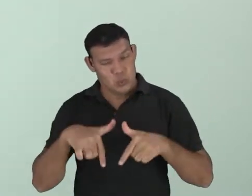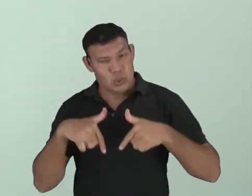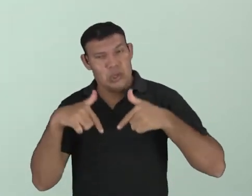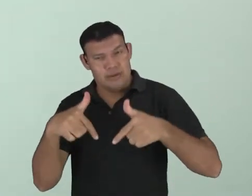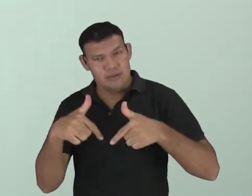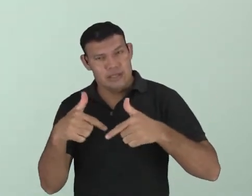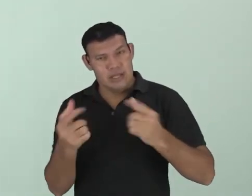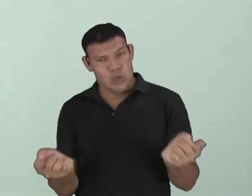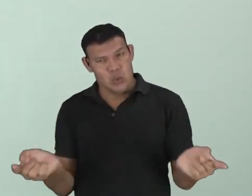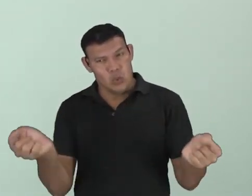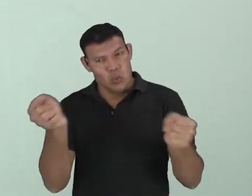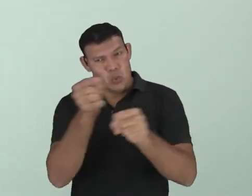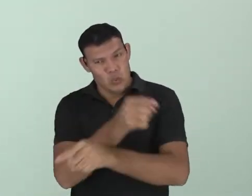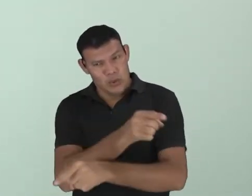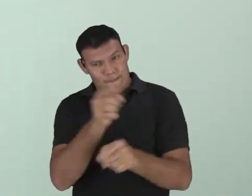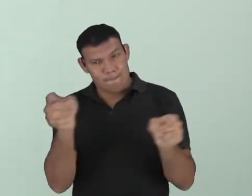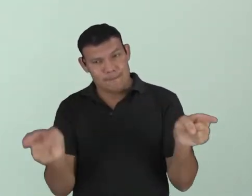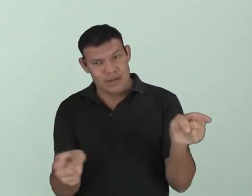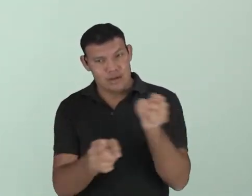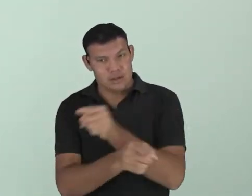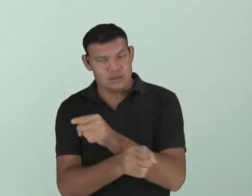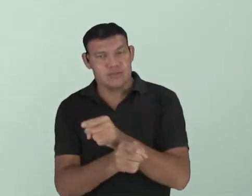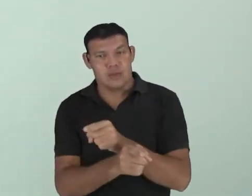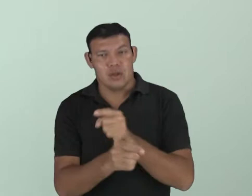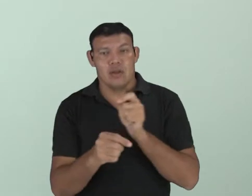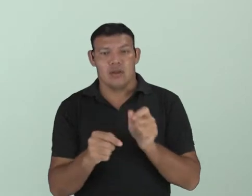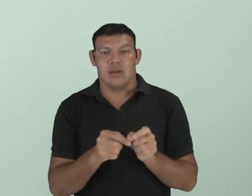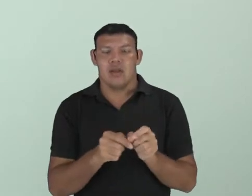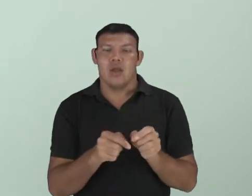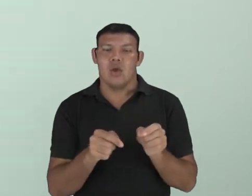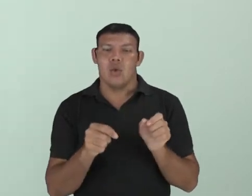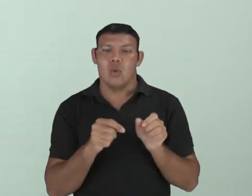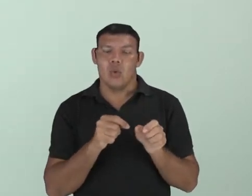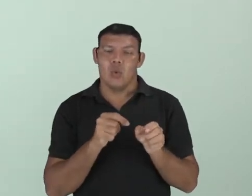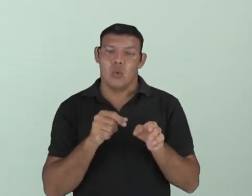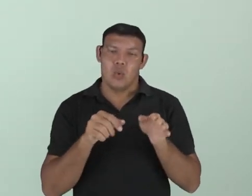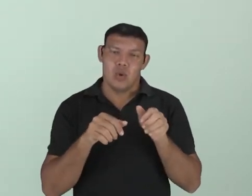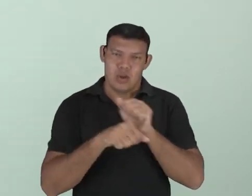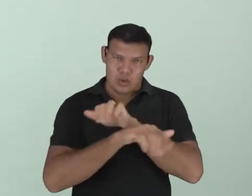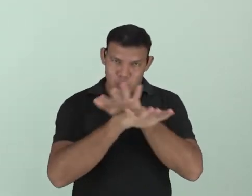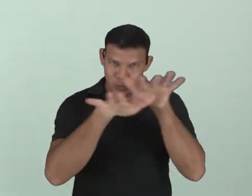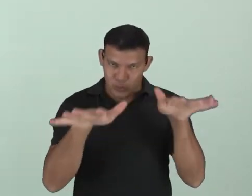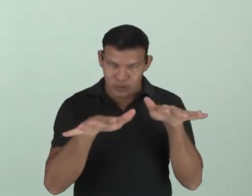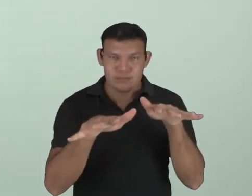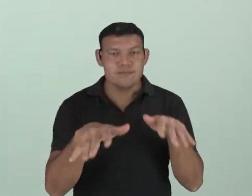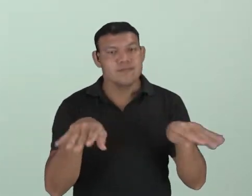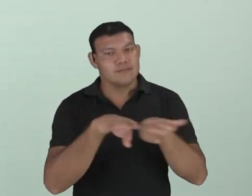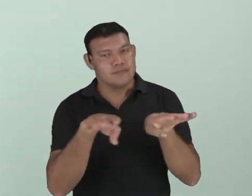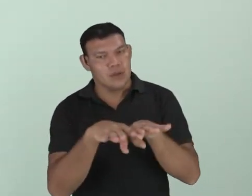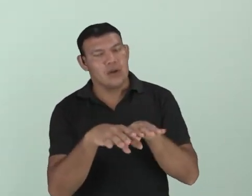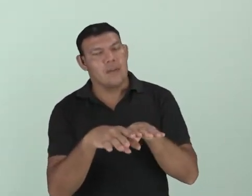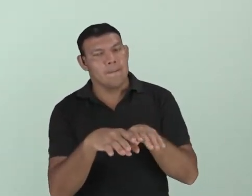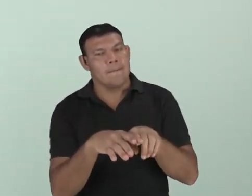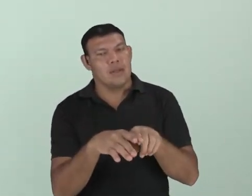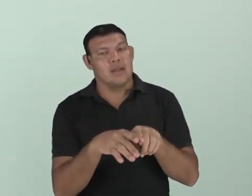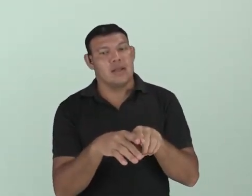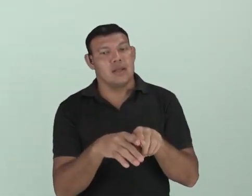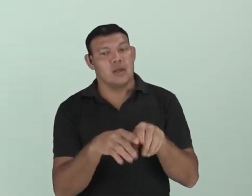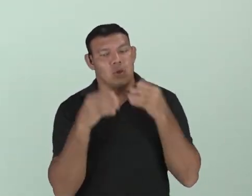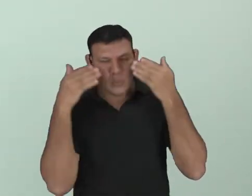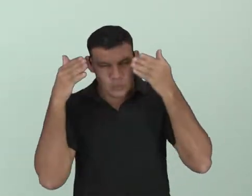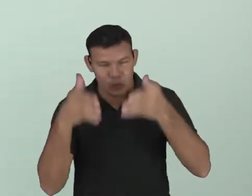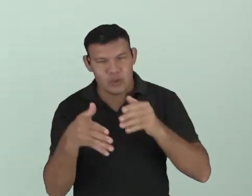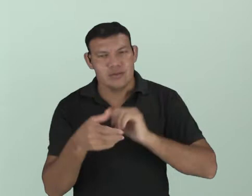de intercalar modos, o difuso com o focado, ela é contra o multitasking, que seria você fazer várias tarefas e